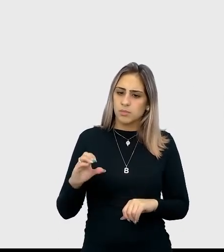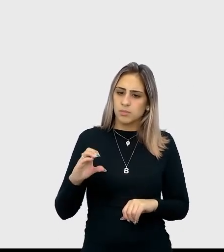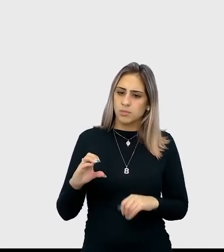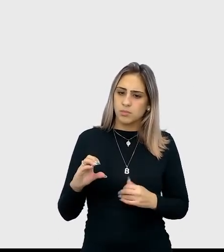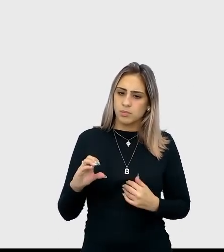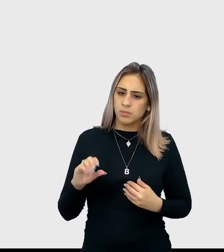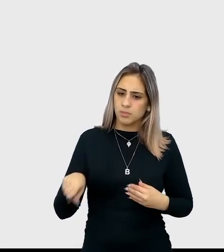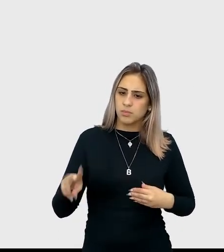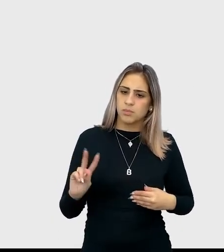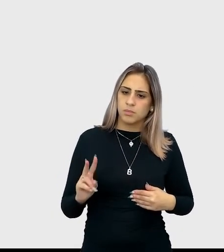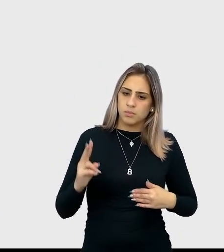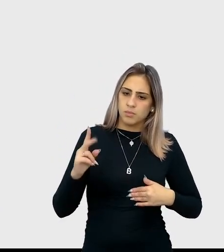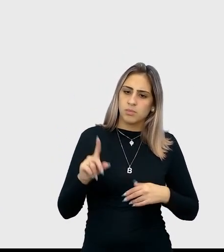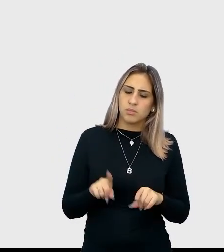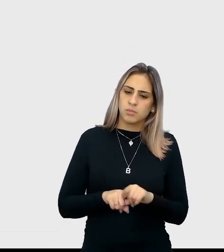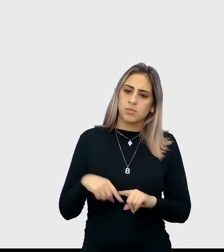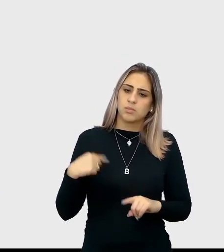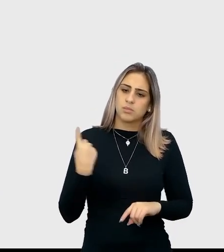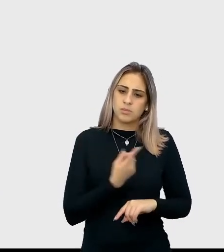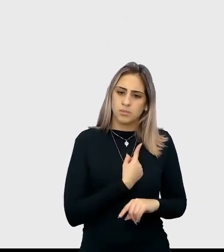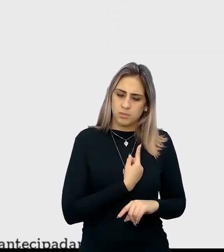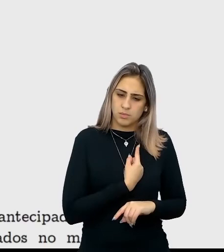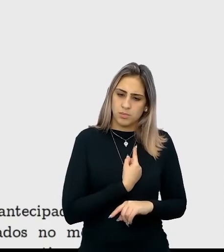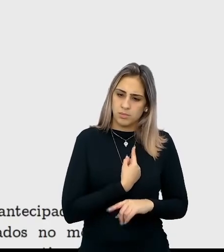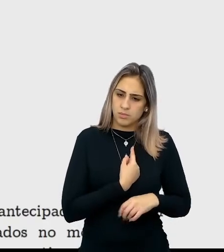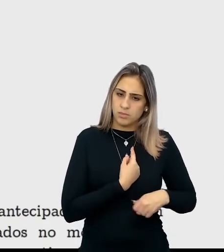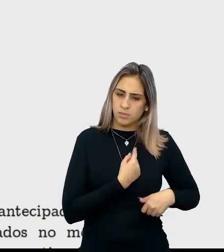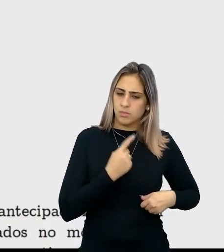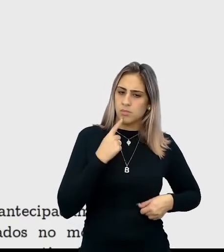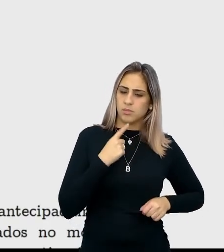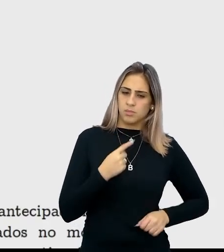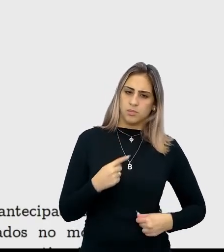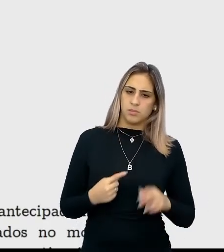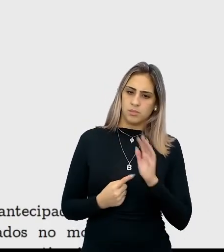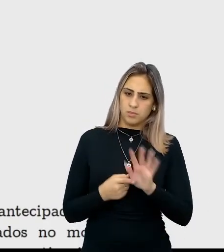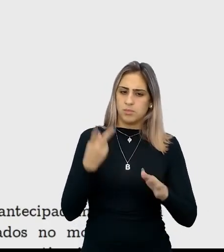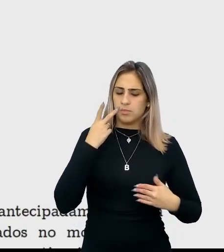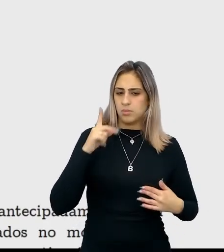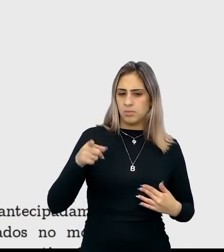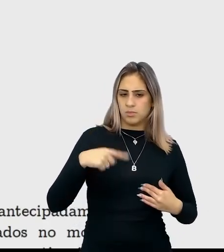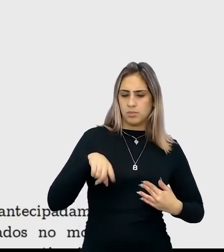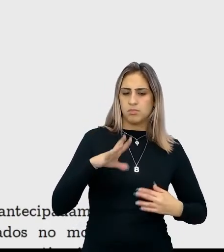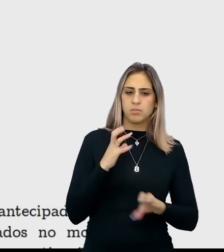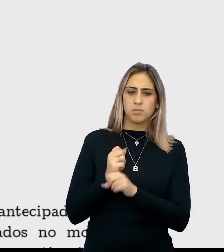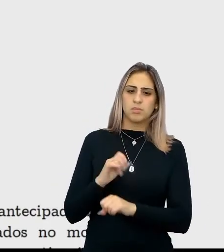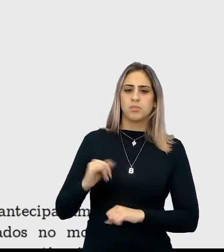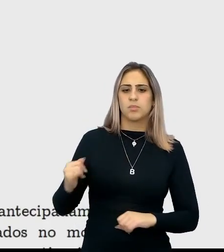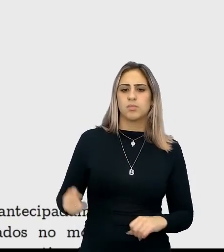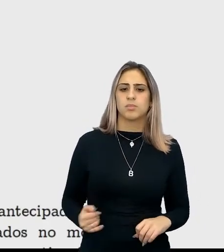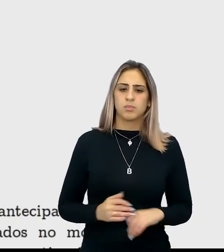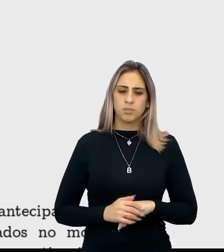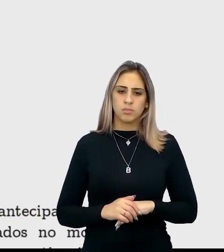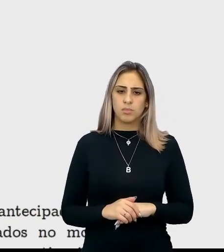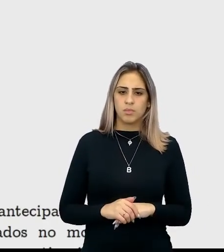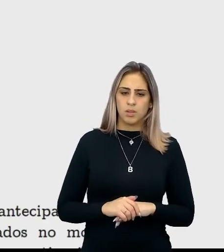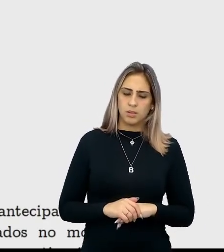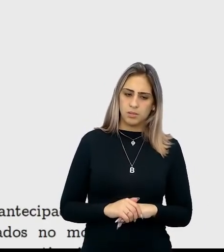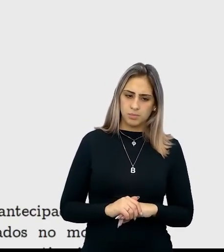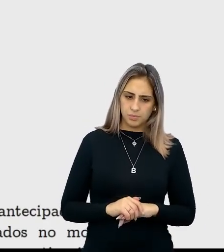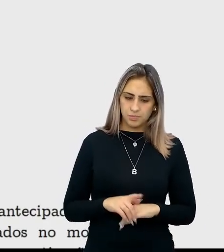aí os valores também que nós vamos apresentar para vocês. E a soma dos juros desse amortização